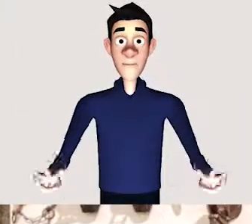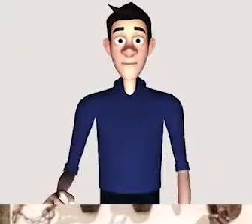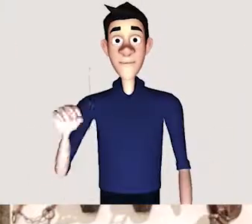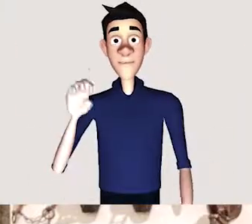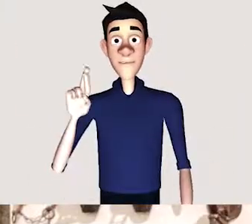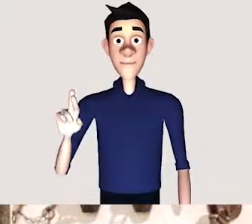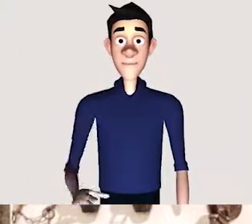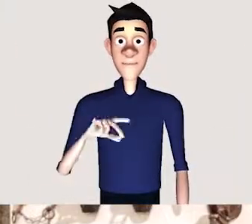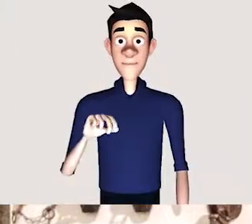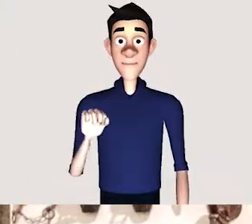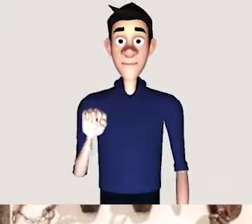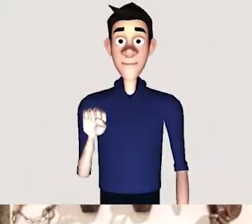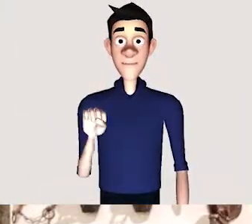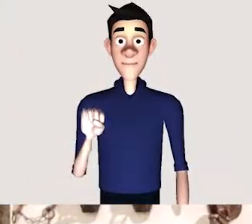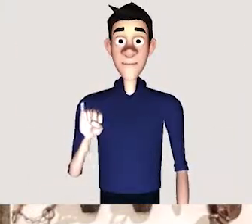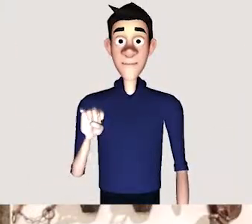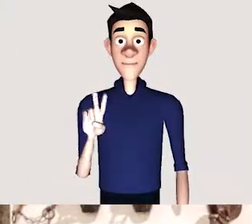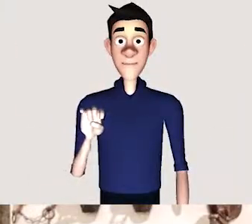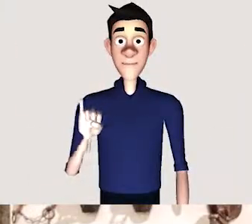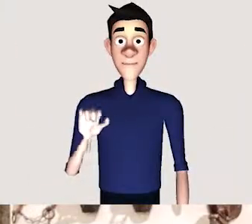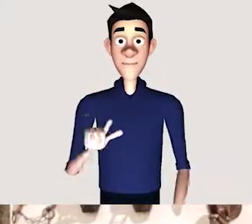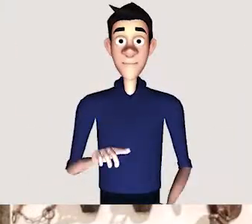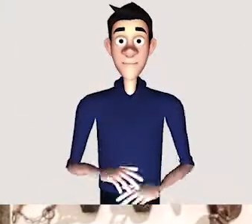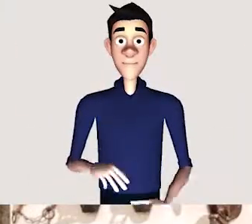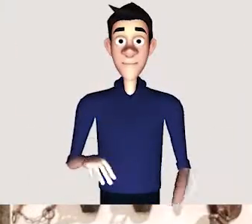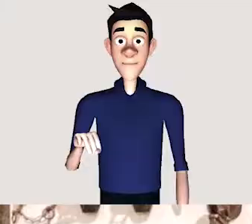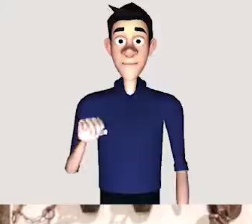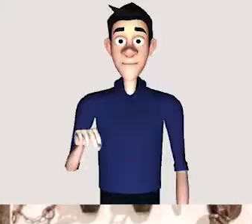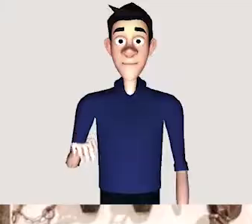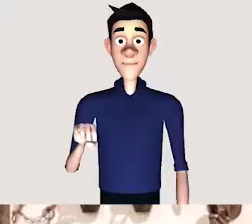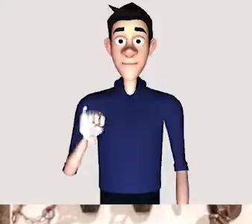Eles atuam sobre nós, eles nos constroem,